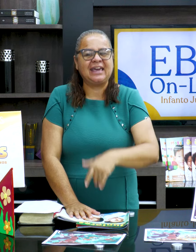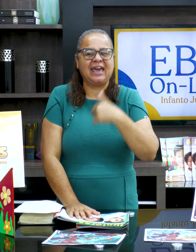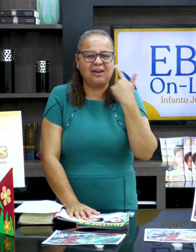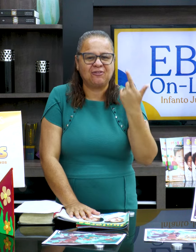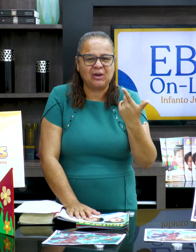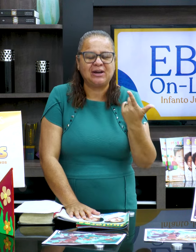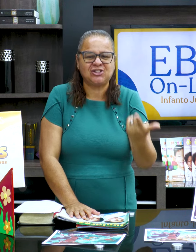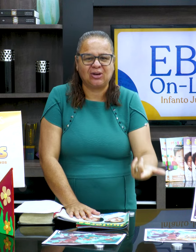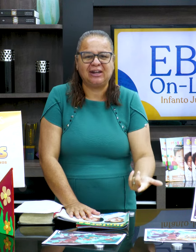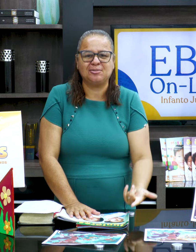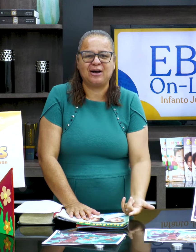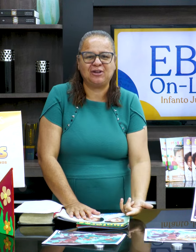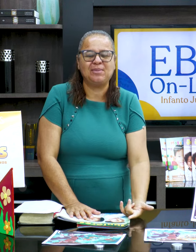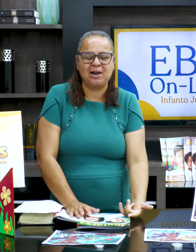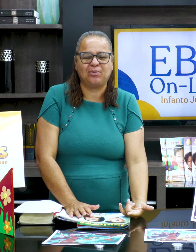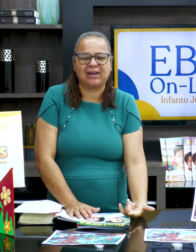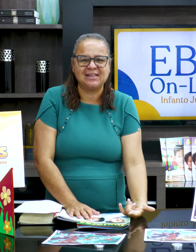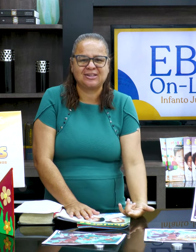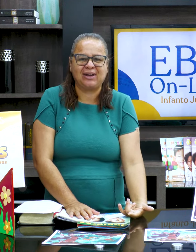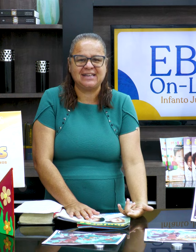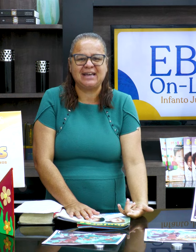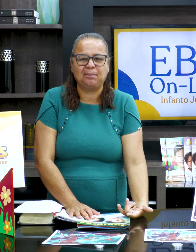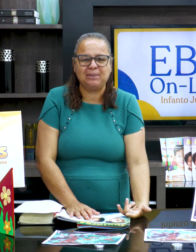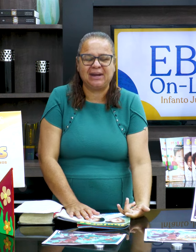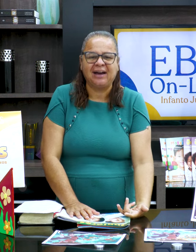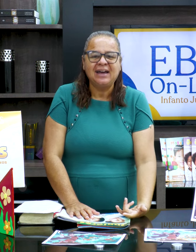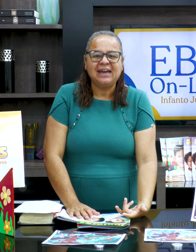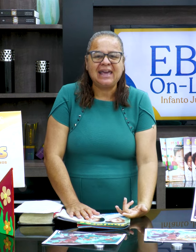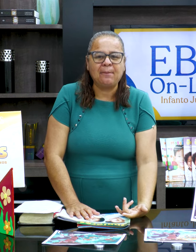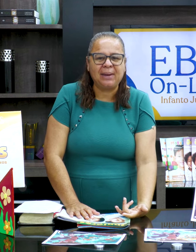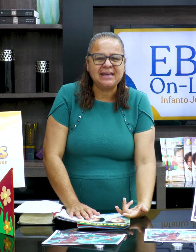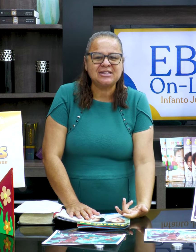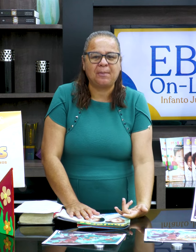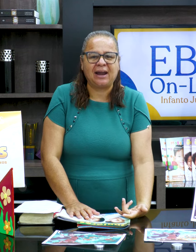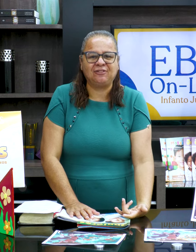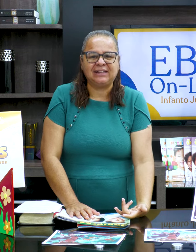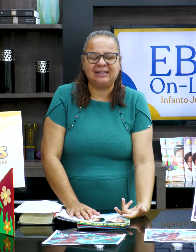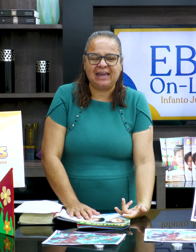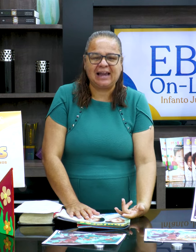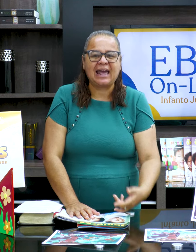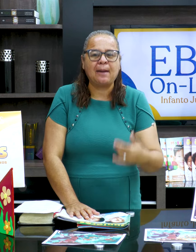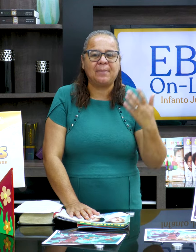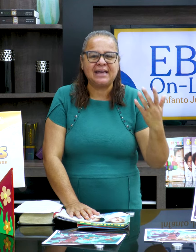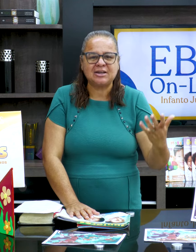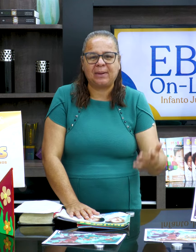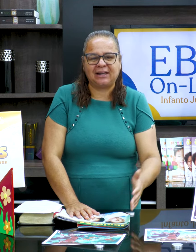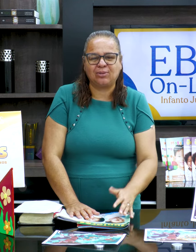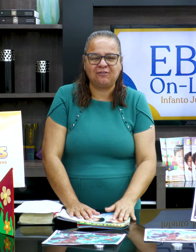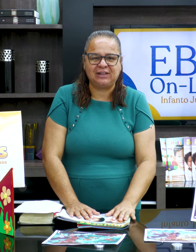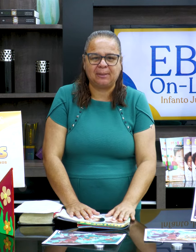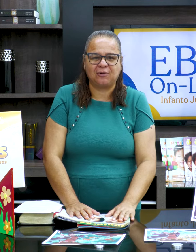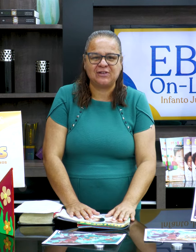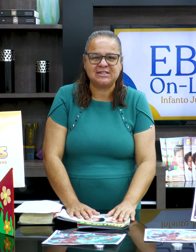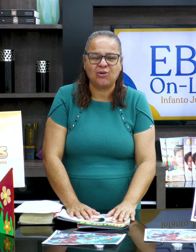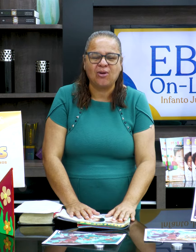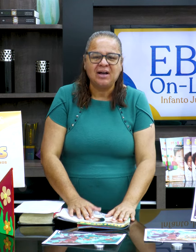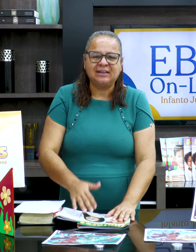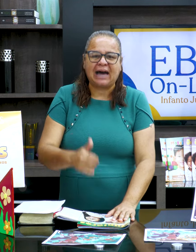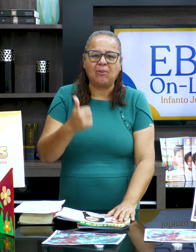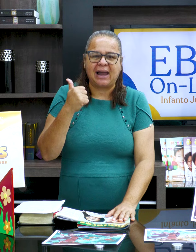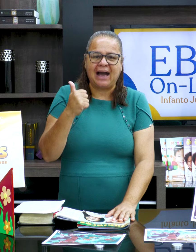vai dizer que reveu a história do Mar Vermelho porque ele conhece a Bíblia e é Bênção para a vida dele é benção para a tua vida